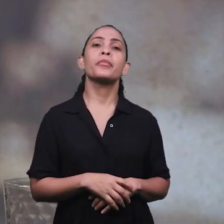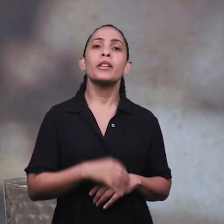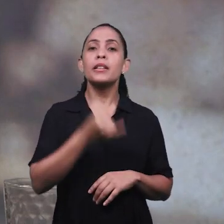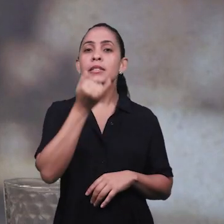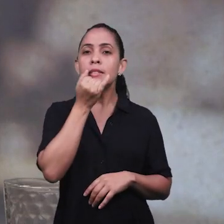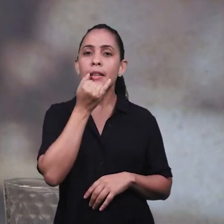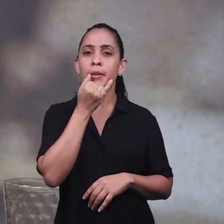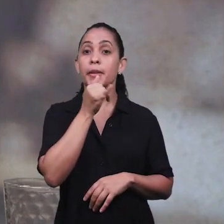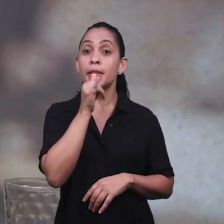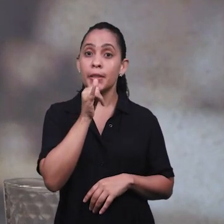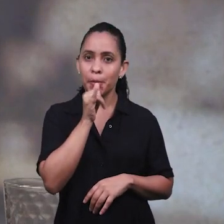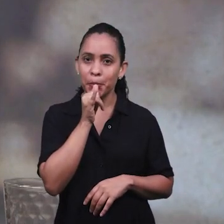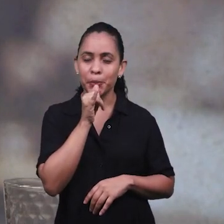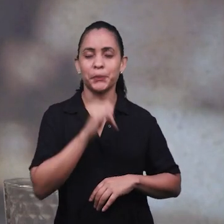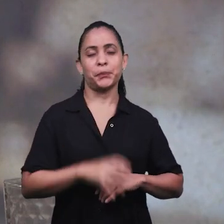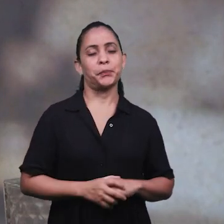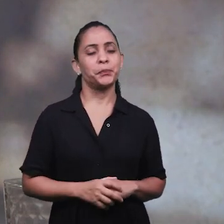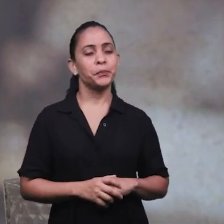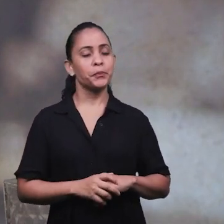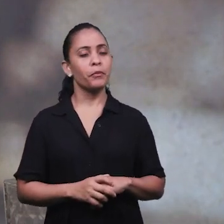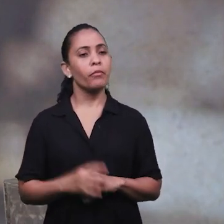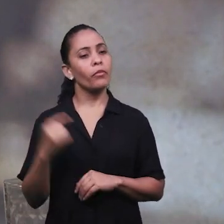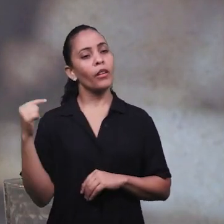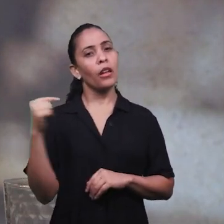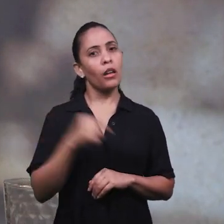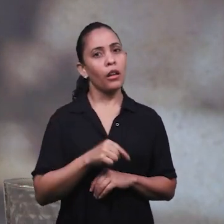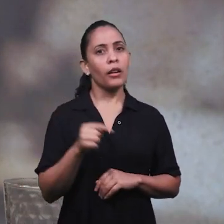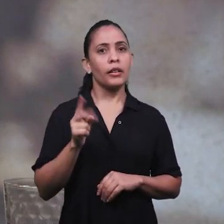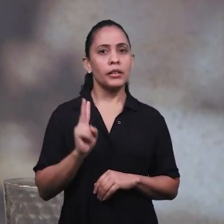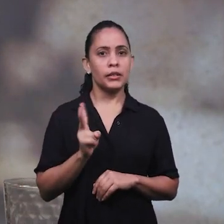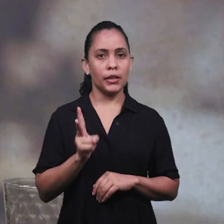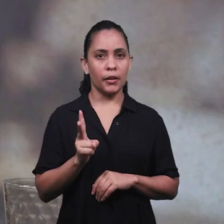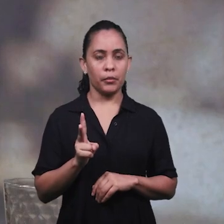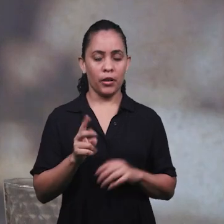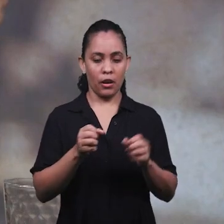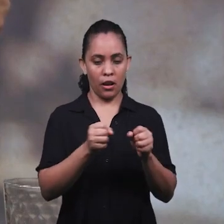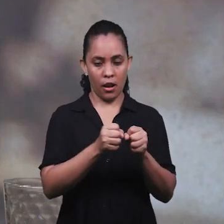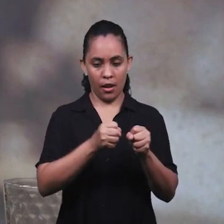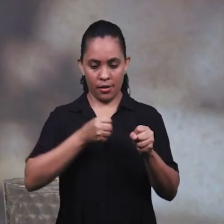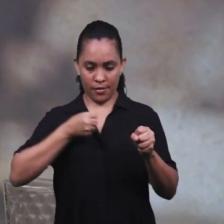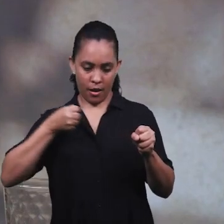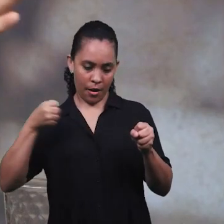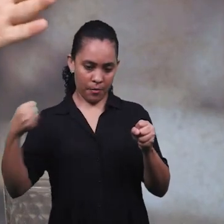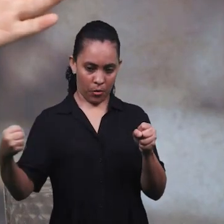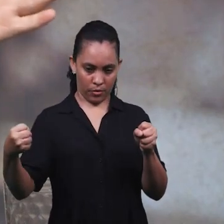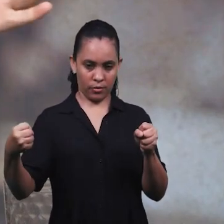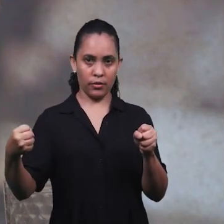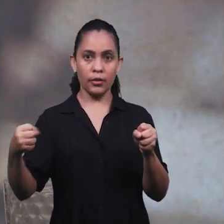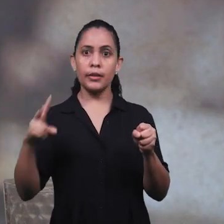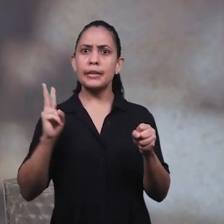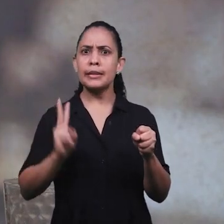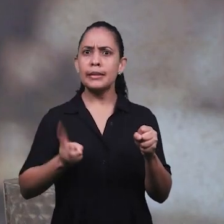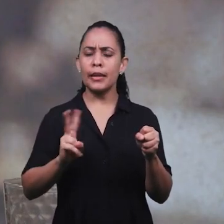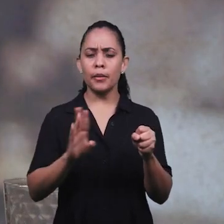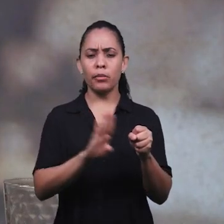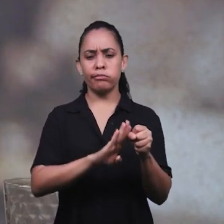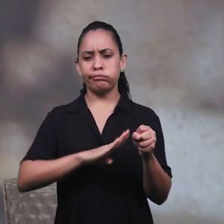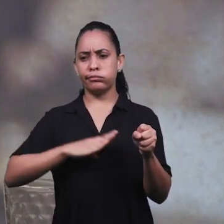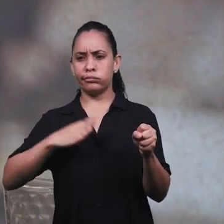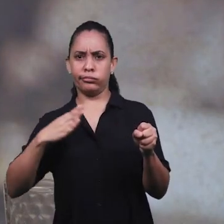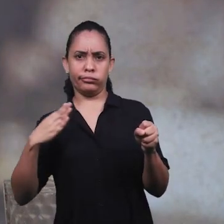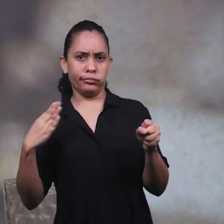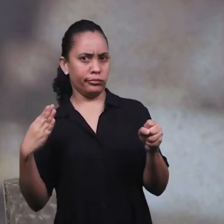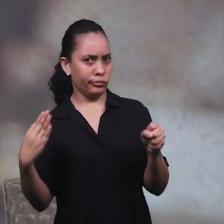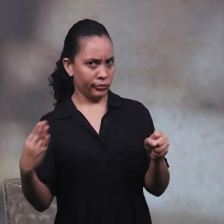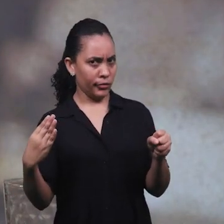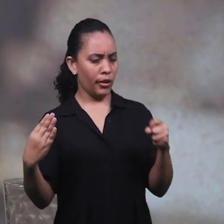que ele, com frequência, ele deixa a porta de acesso do condomínio aberta. Ou seja, ele está ameaçando